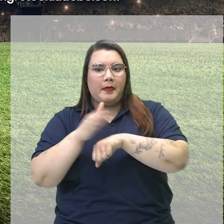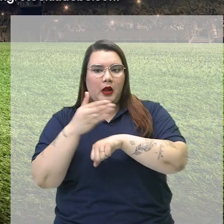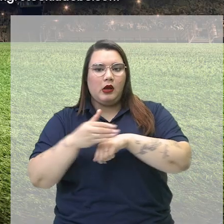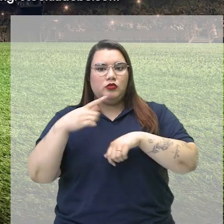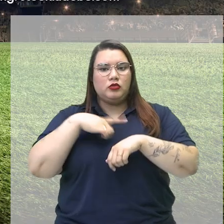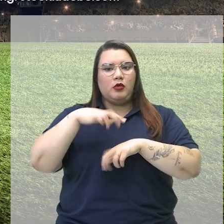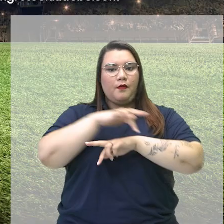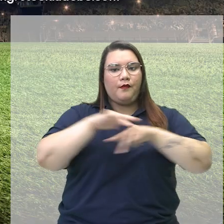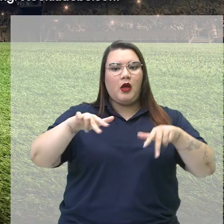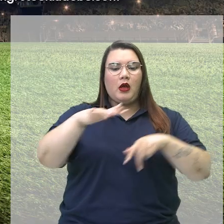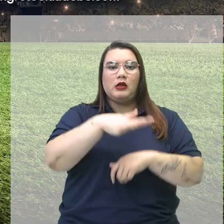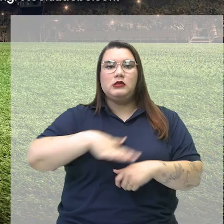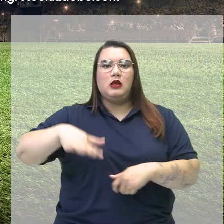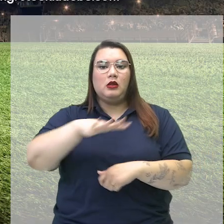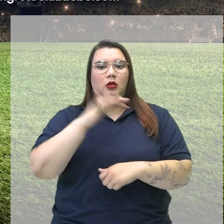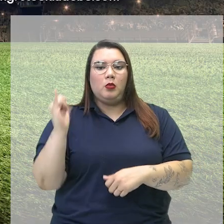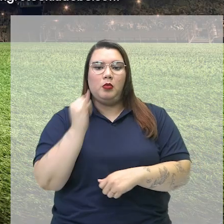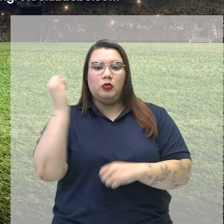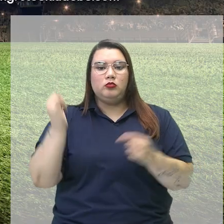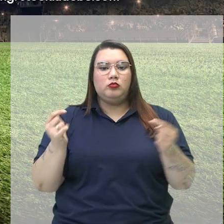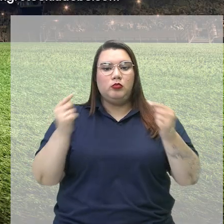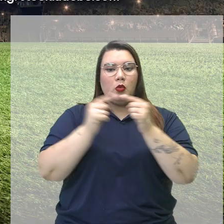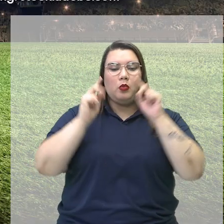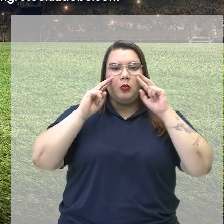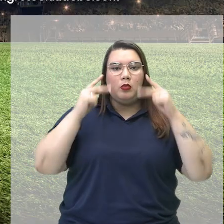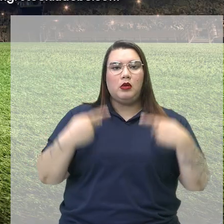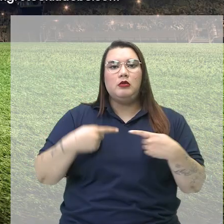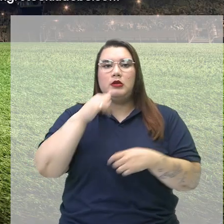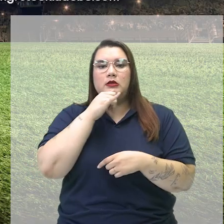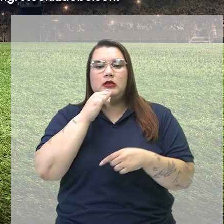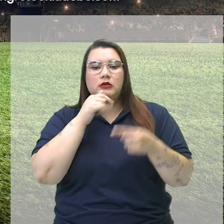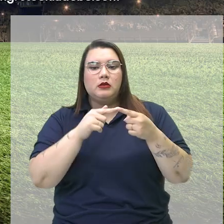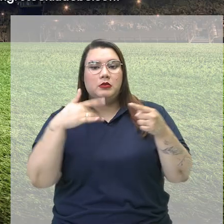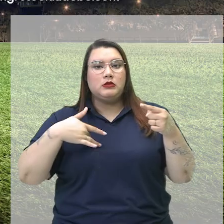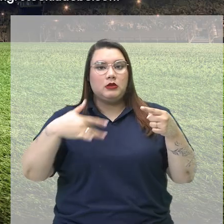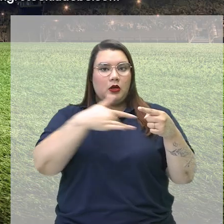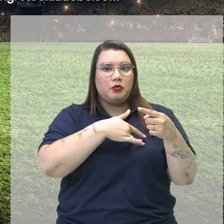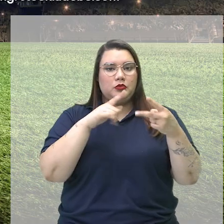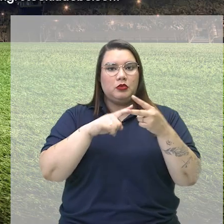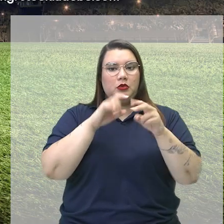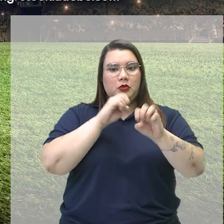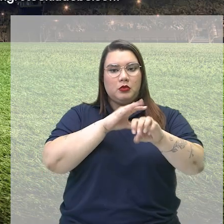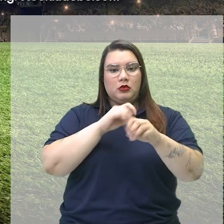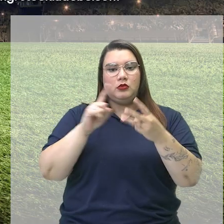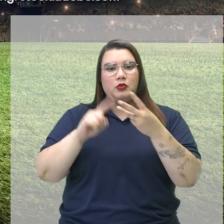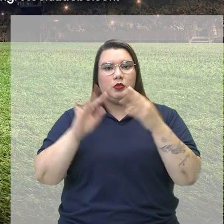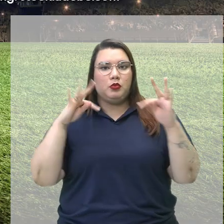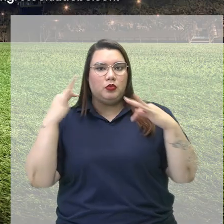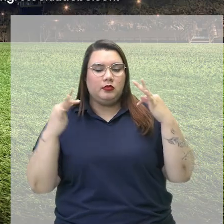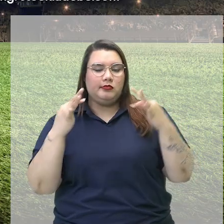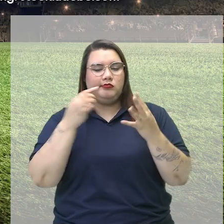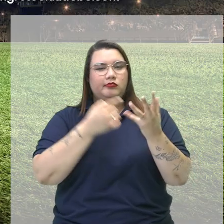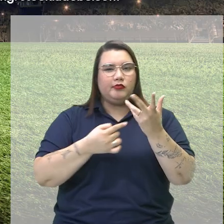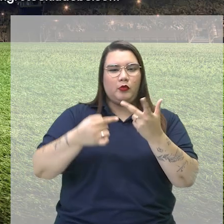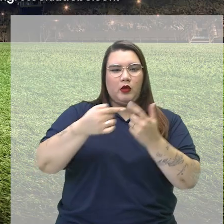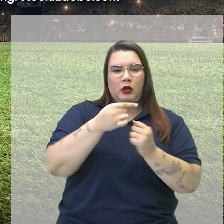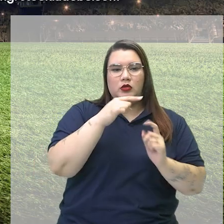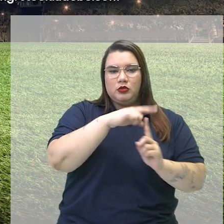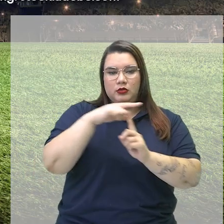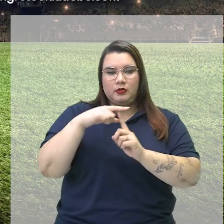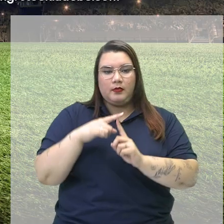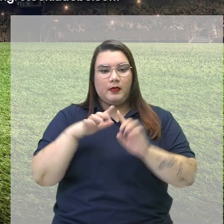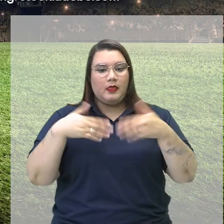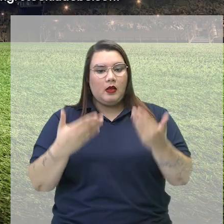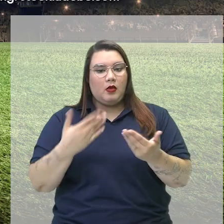áreas importantes para a humanidade, como saúde, educação, turismo, entre outros. Então, quando a gente fala